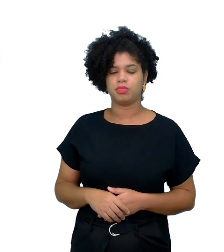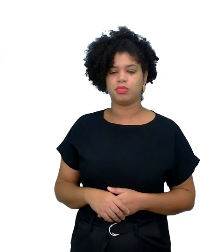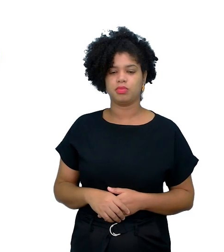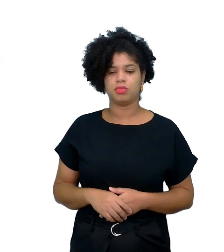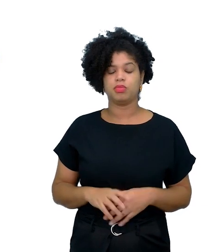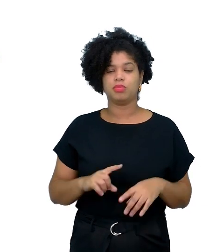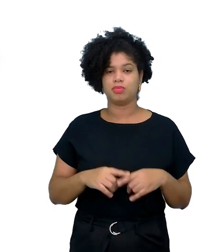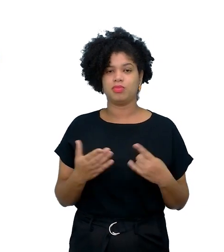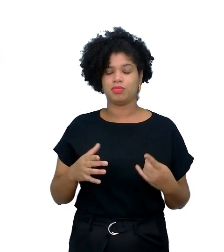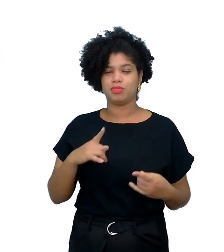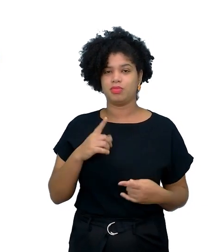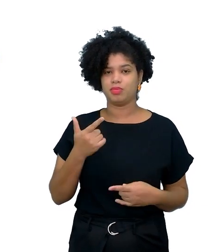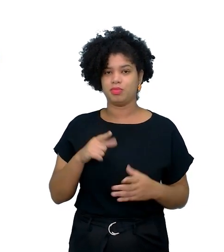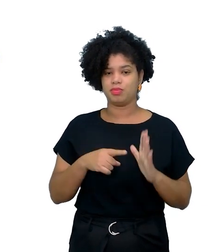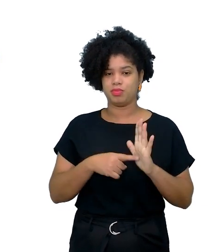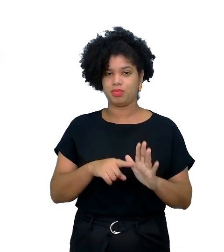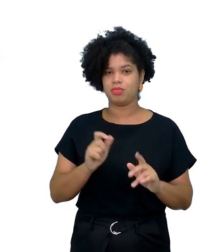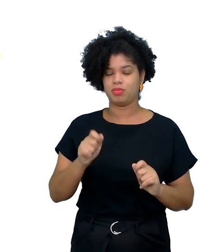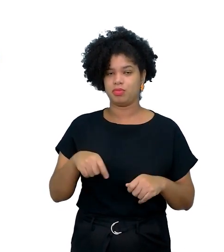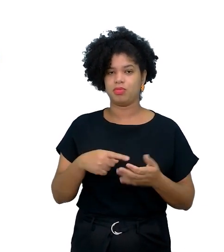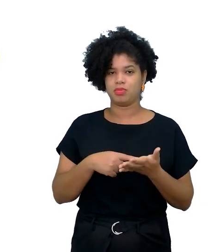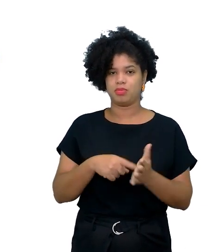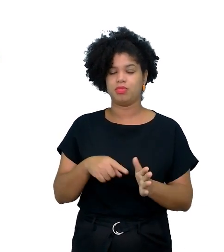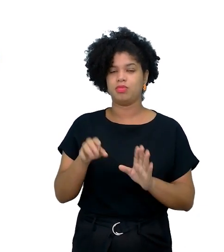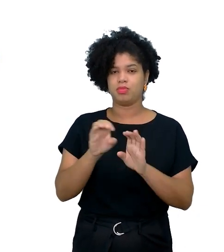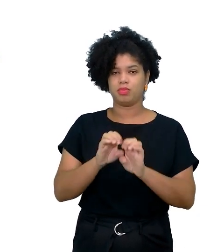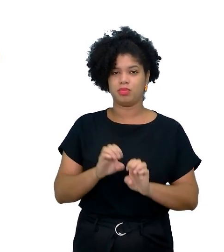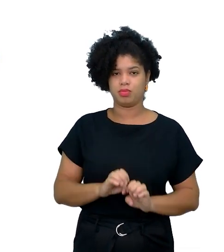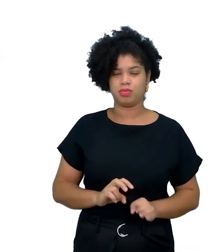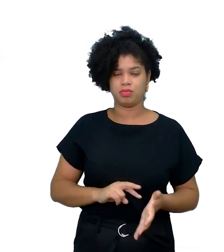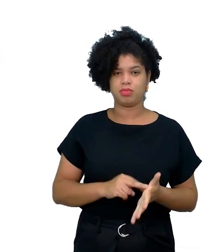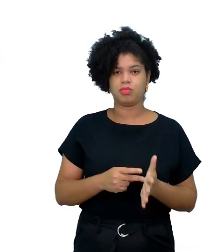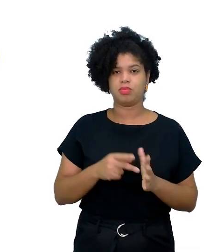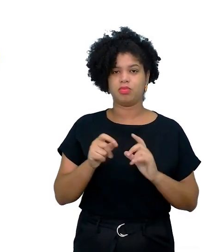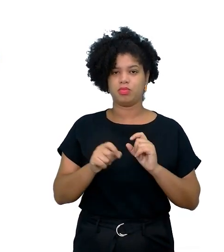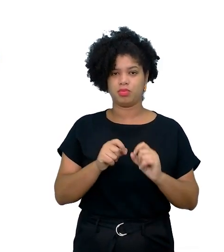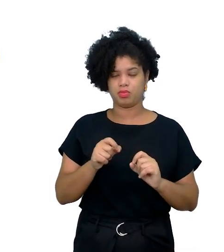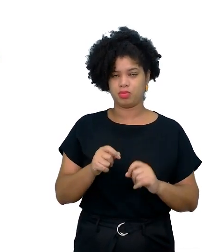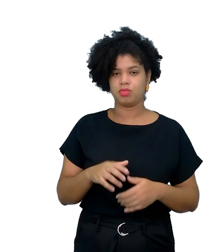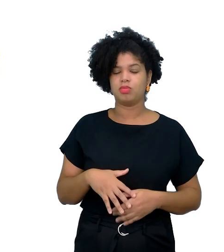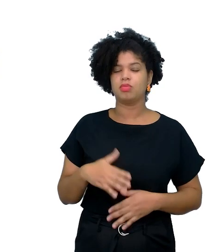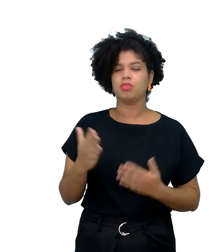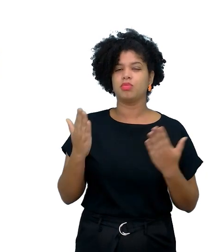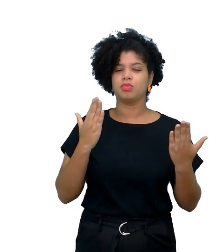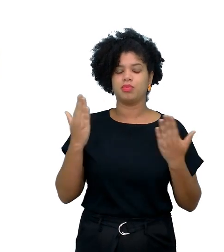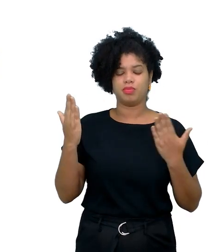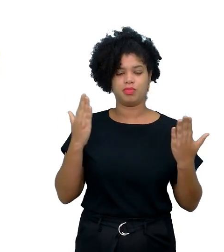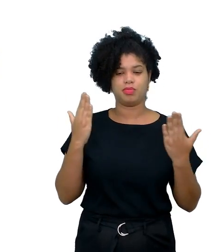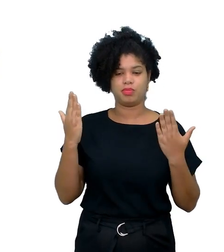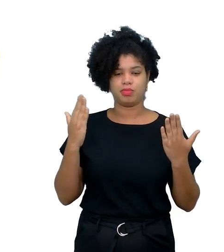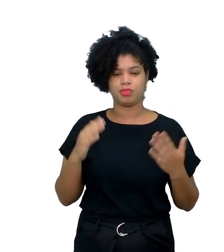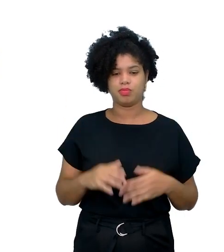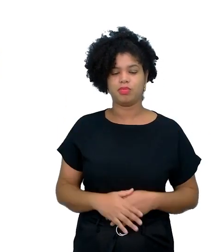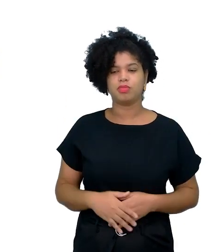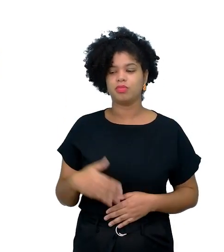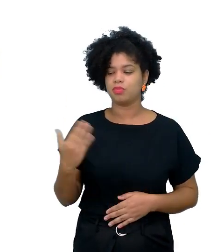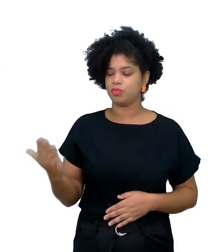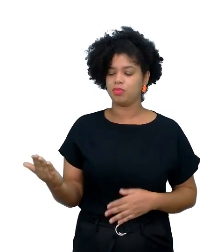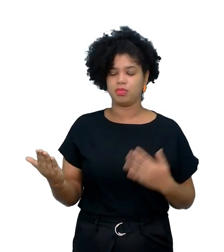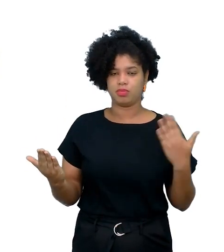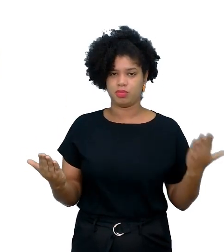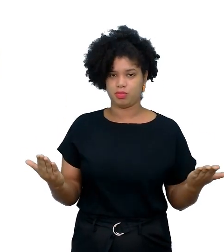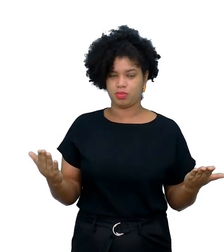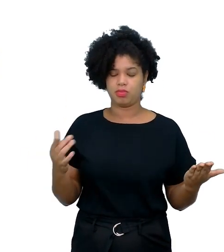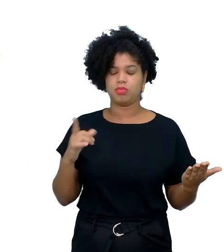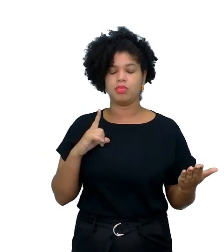Agora, temos apresentando aqui a estrutura, né, do significado da comparação. Nós